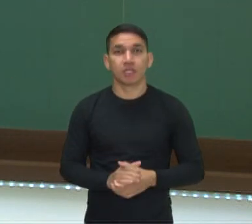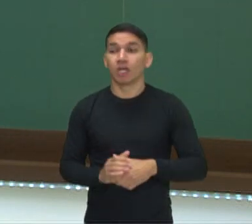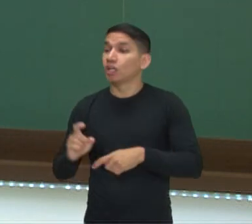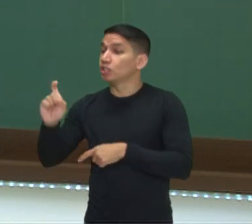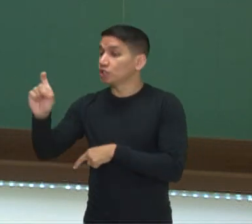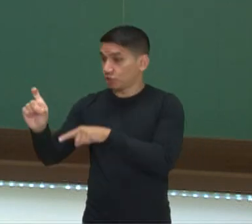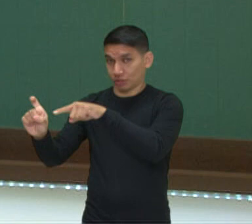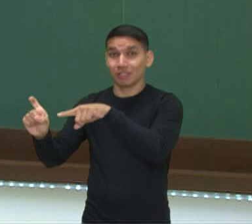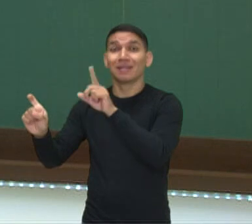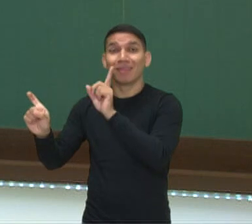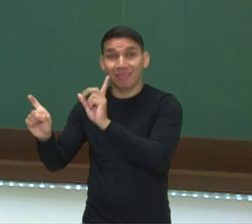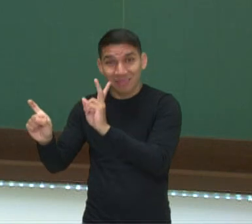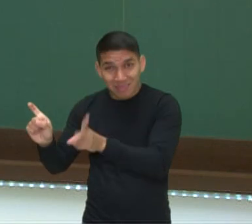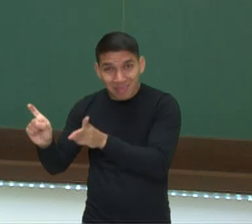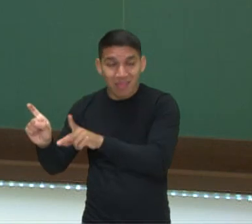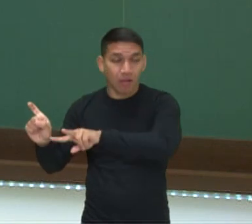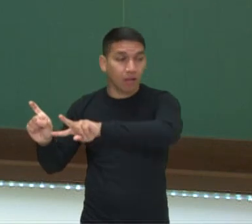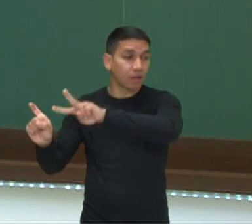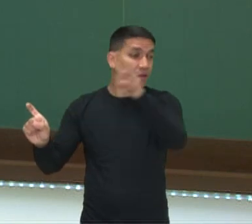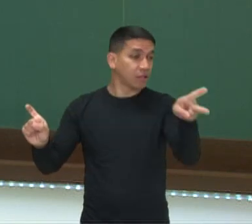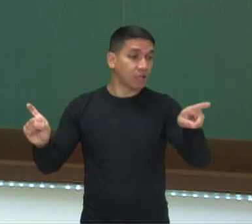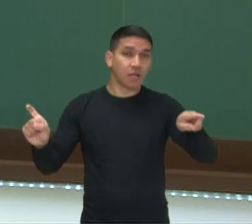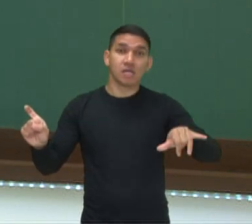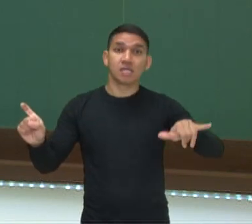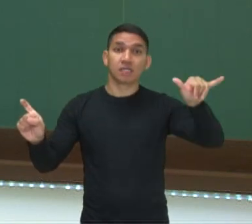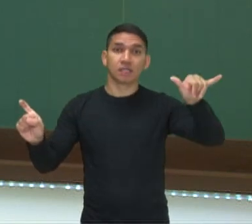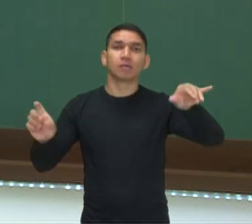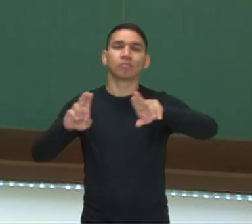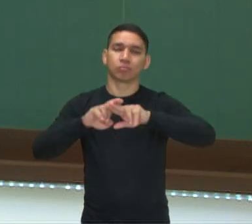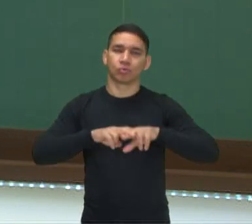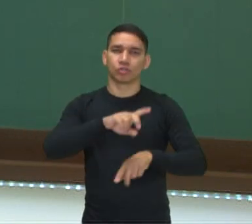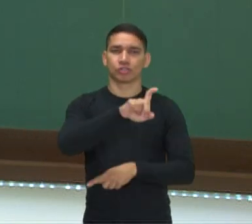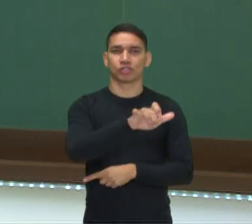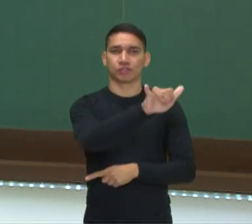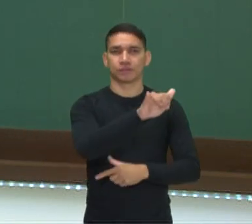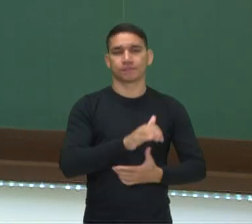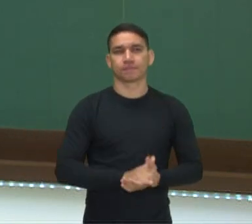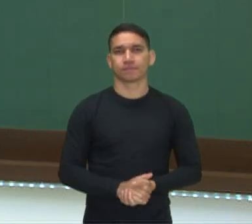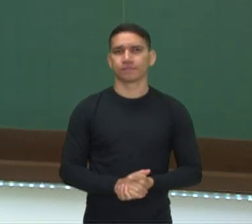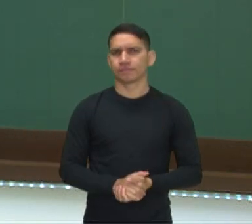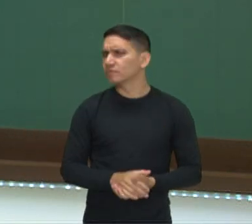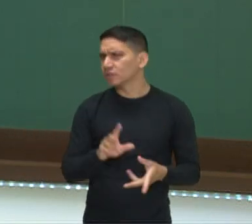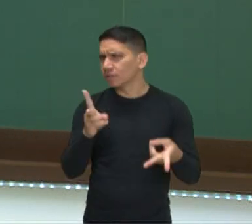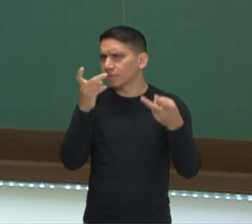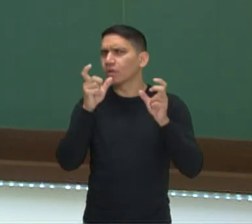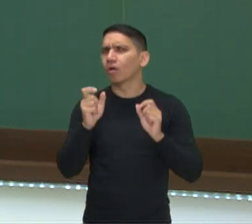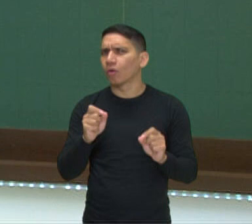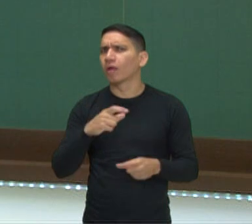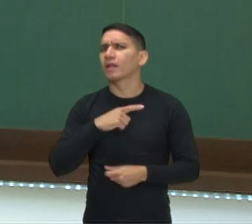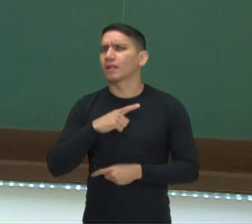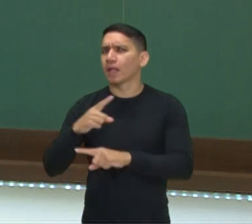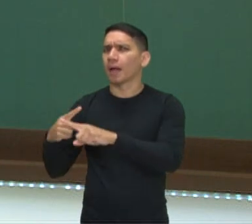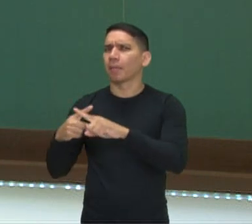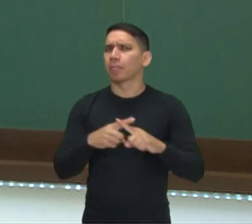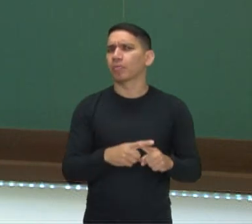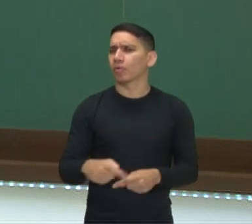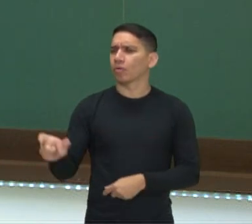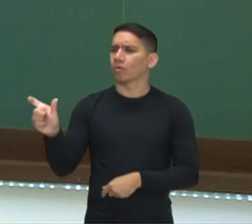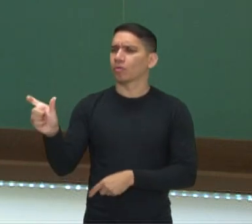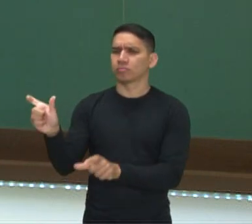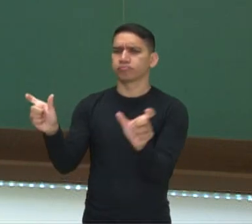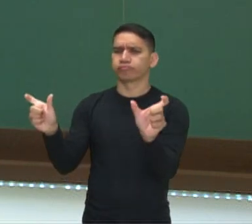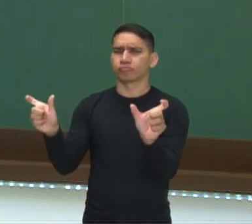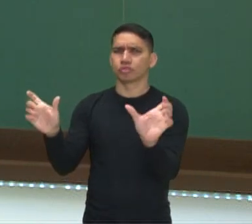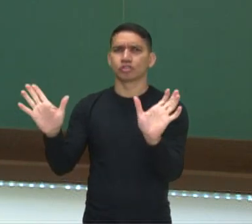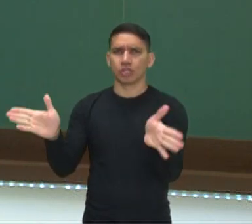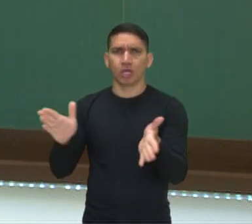também está multiplicando o y, x, y. Você já viu multiplicação de monômios? E aqui é o